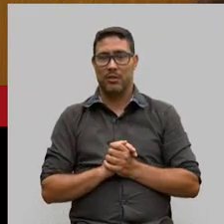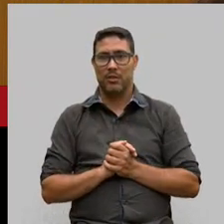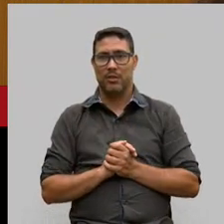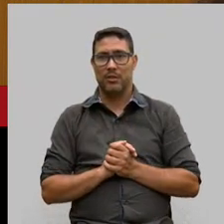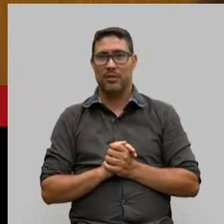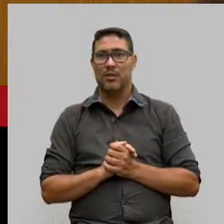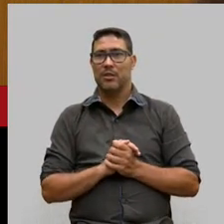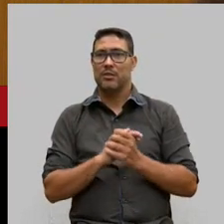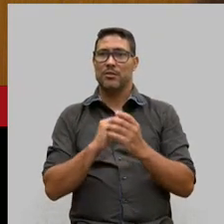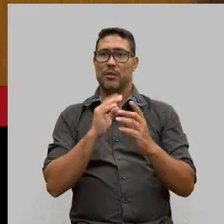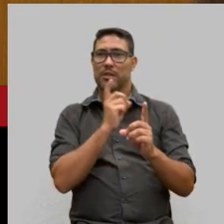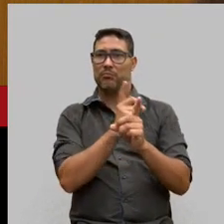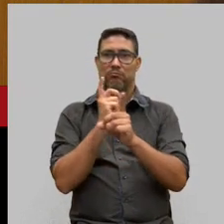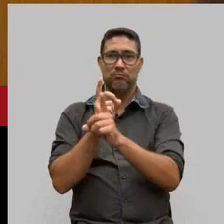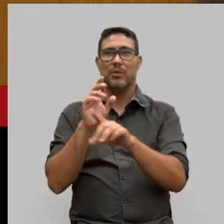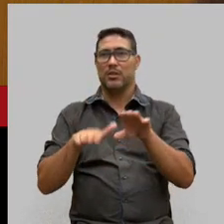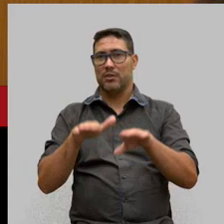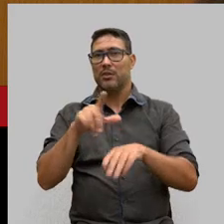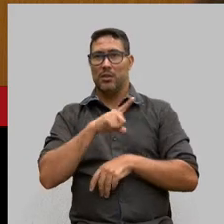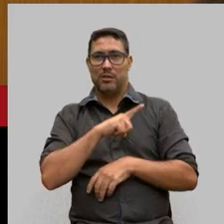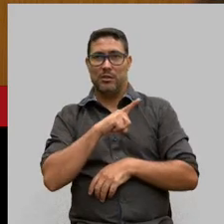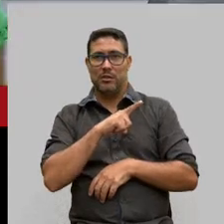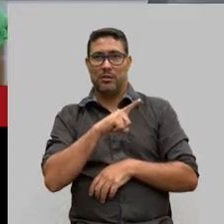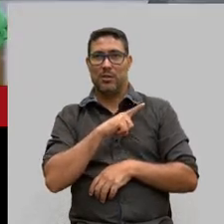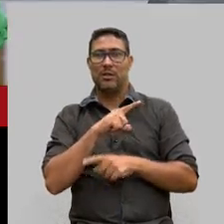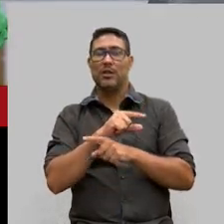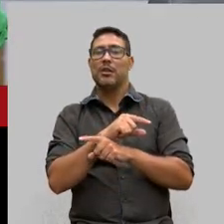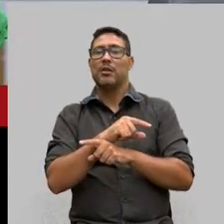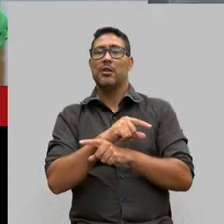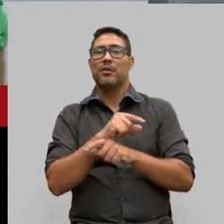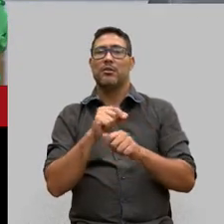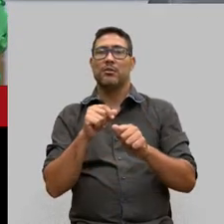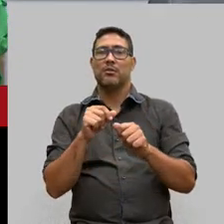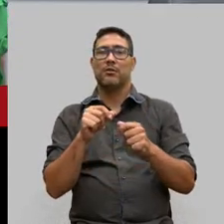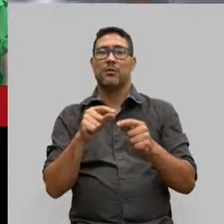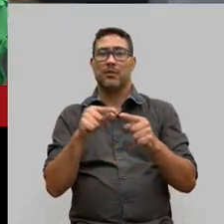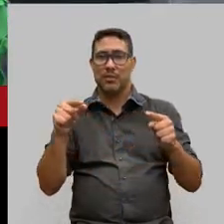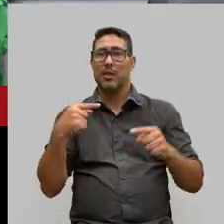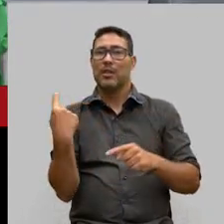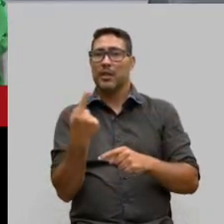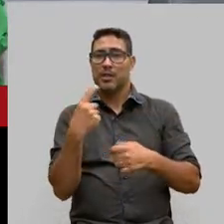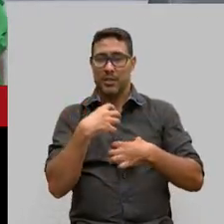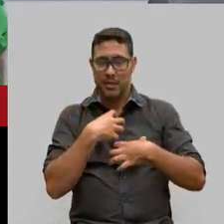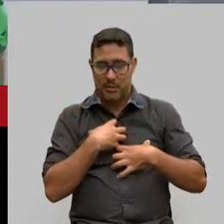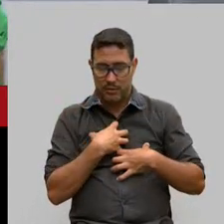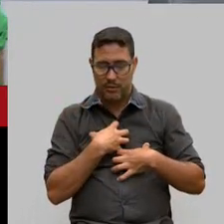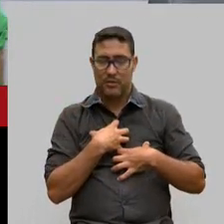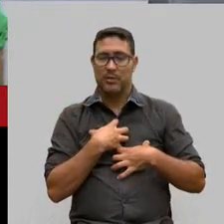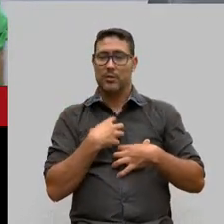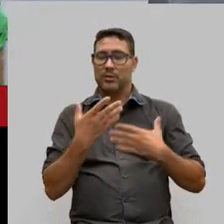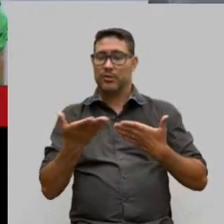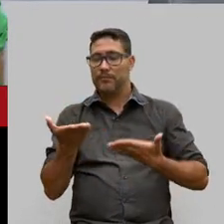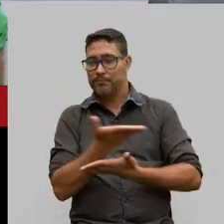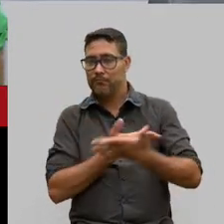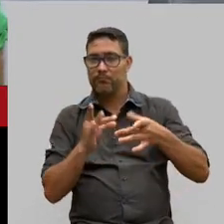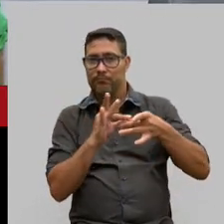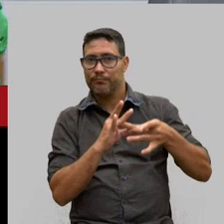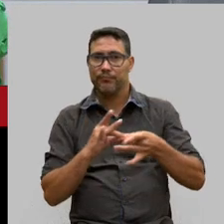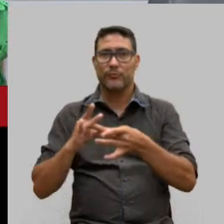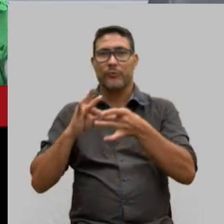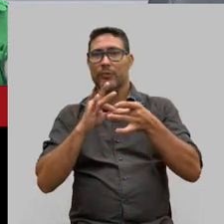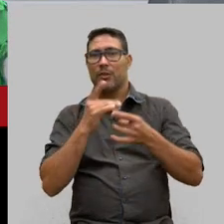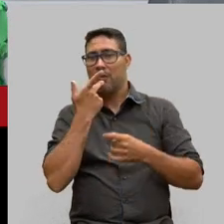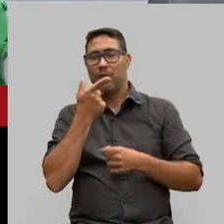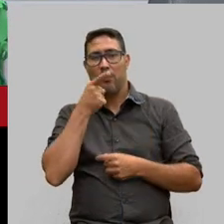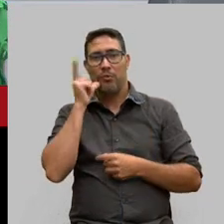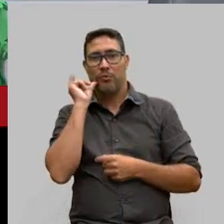esbarrando de alguma forma mesmo e isso faz com que a gente renove nossos laços Foi o que eu falei ontem quando eu voltei de Bom